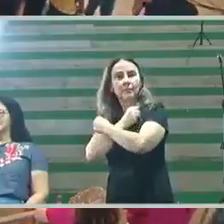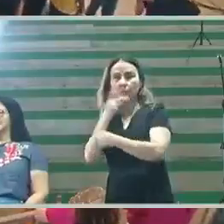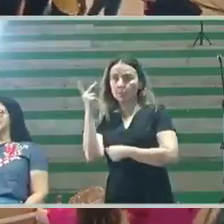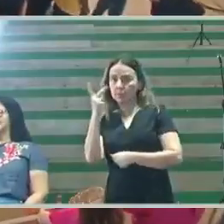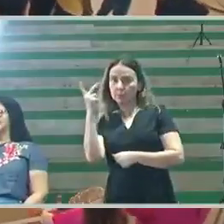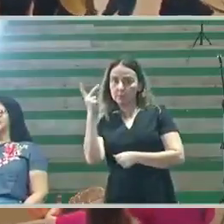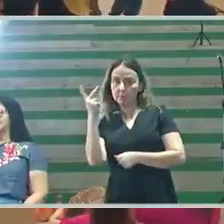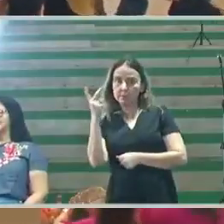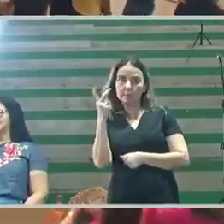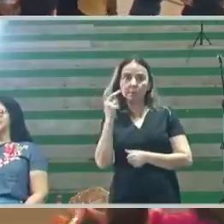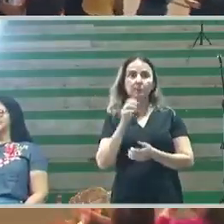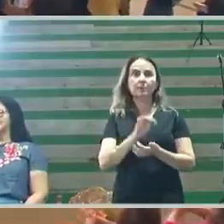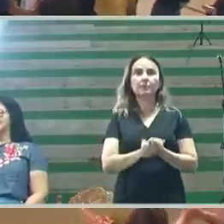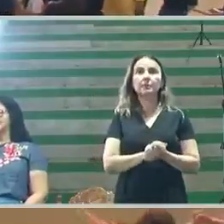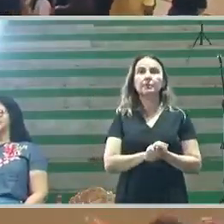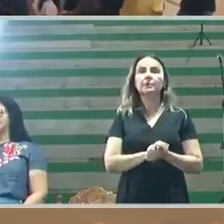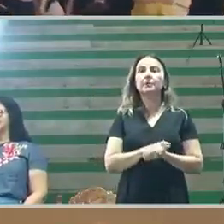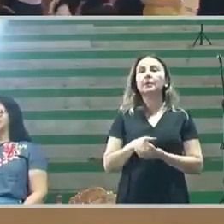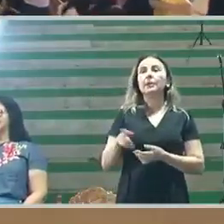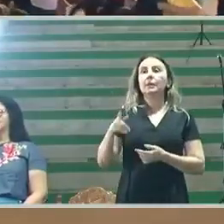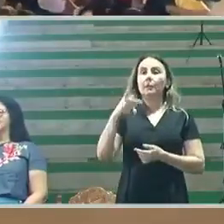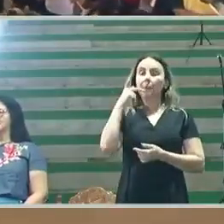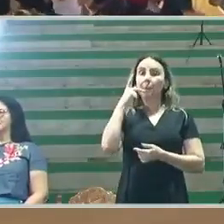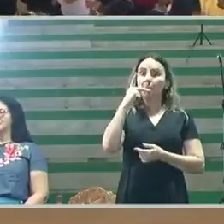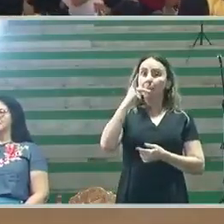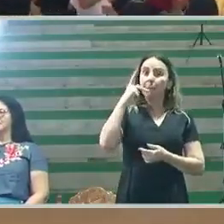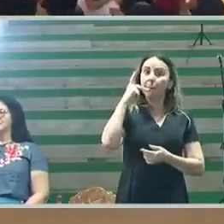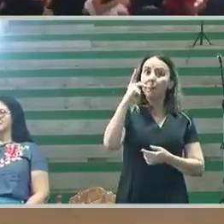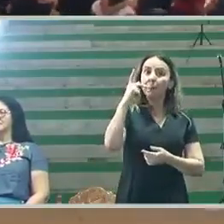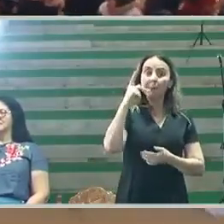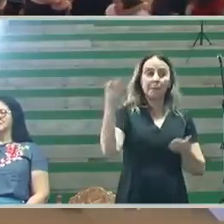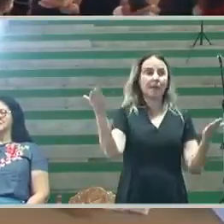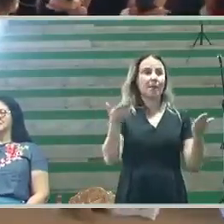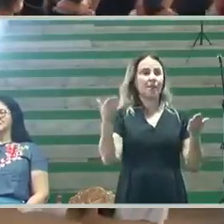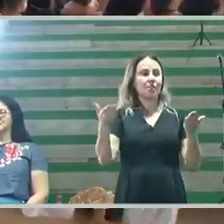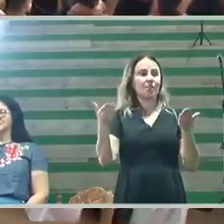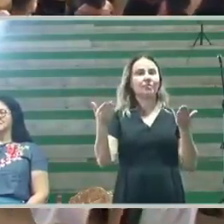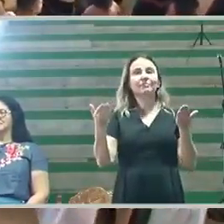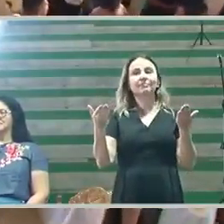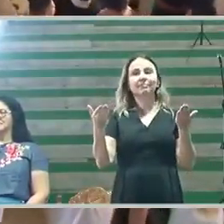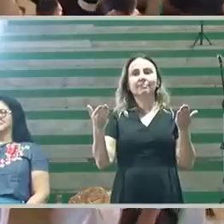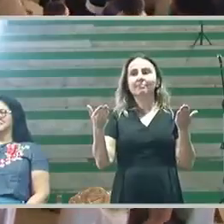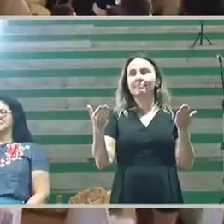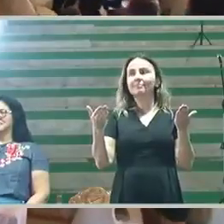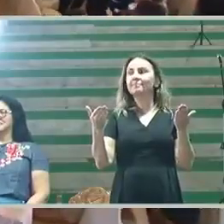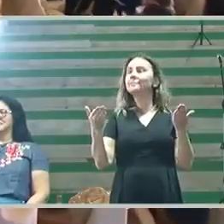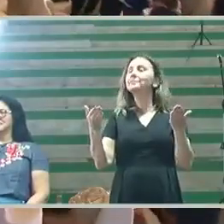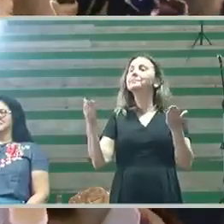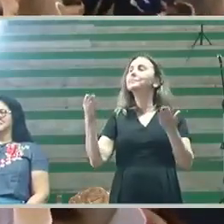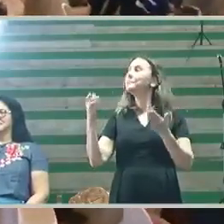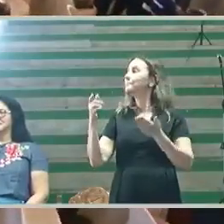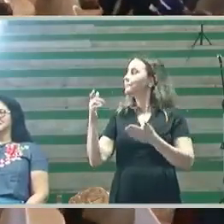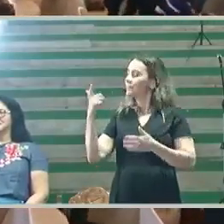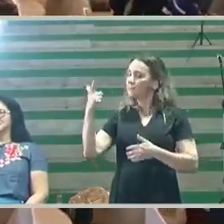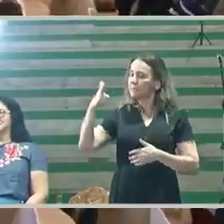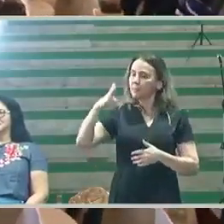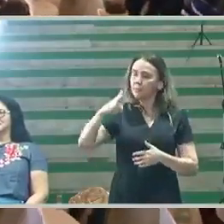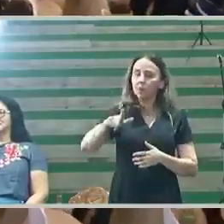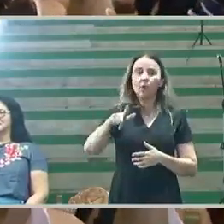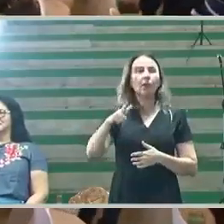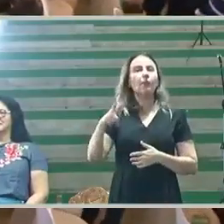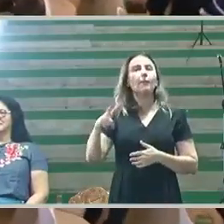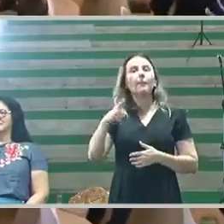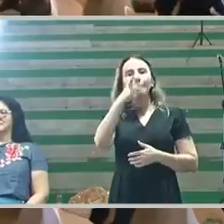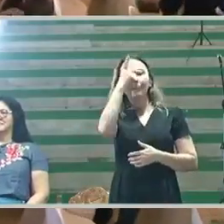gente que vai voltar a profetizar aqui agora. Eu vou repetir, pastor. Vai ter gente que vai voltar. É, é, é,